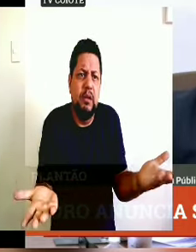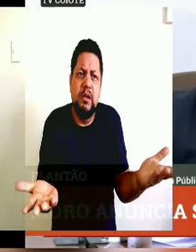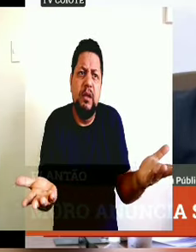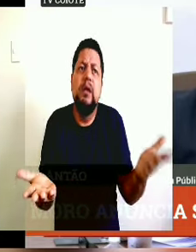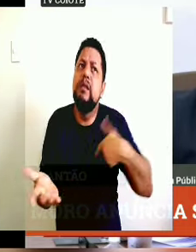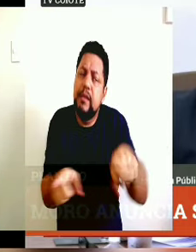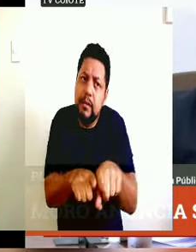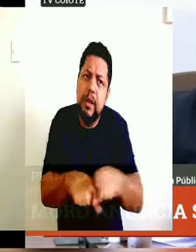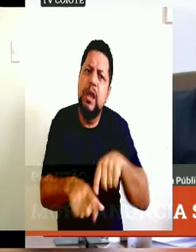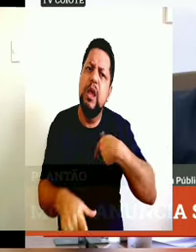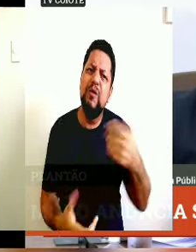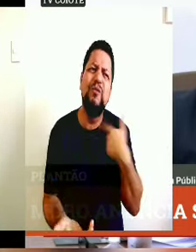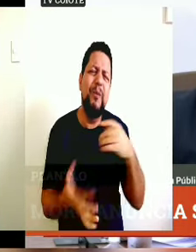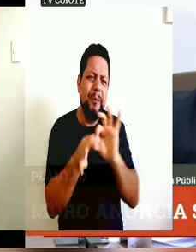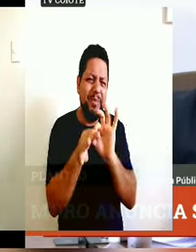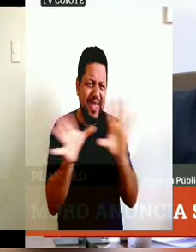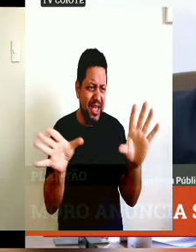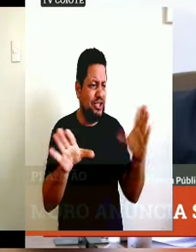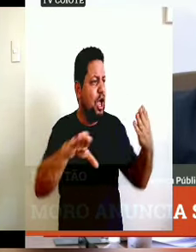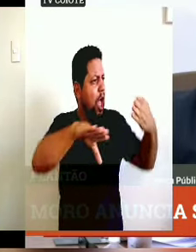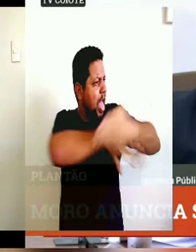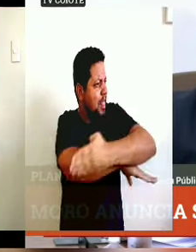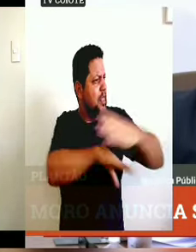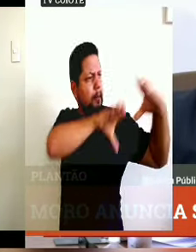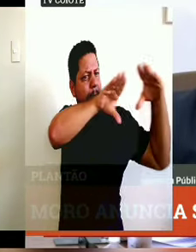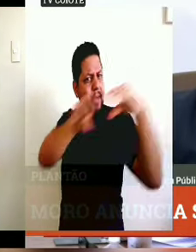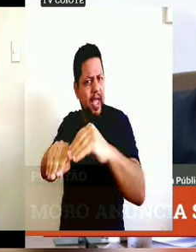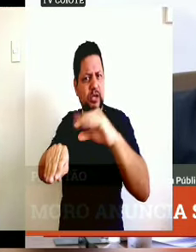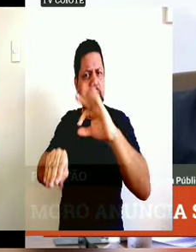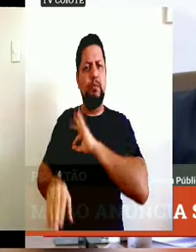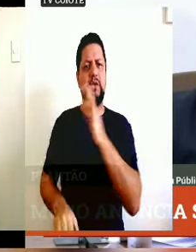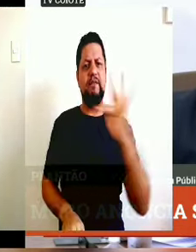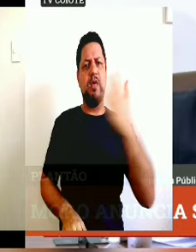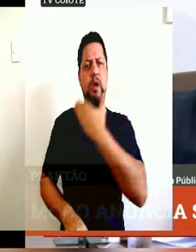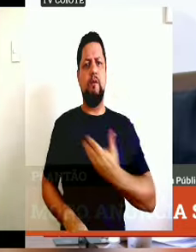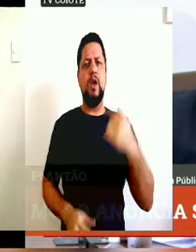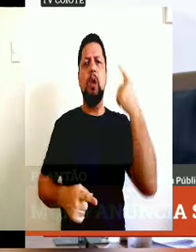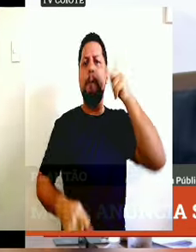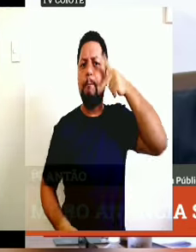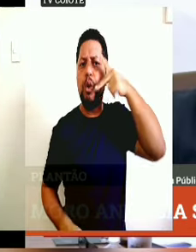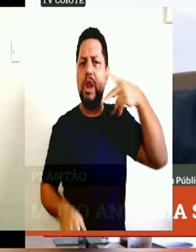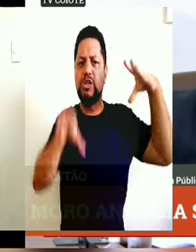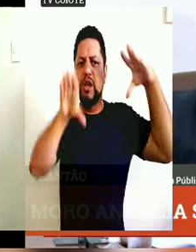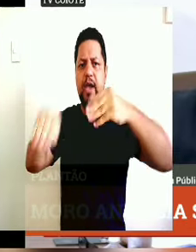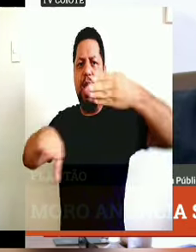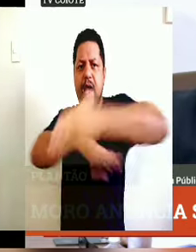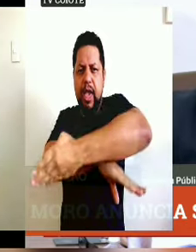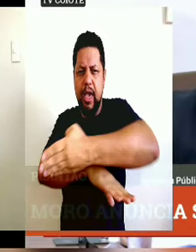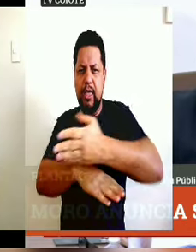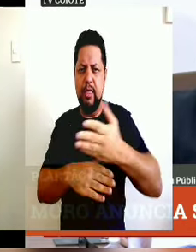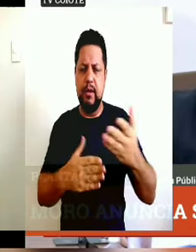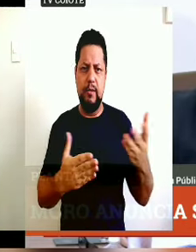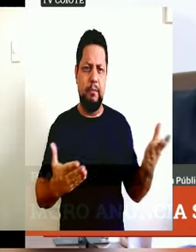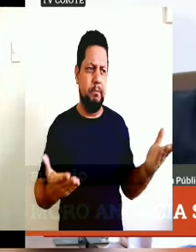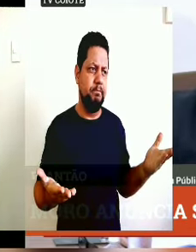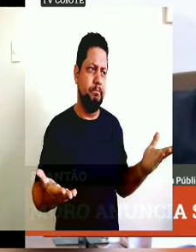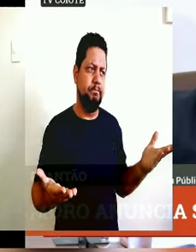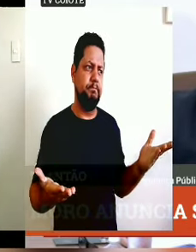seja feita a interferência política no âmbito da Polícia Federal. O presidente me disse